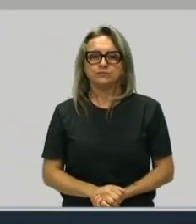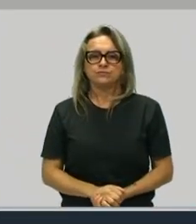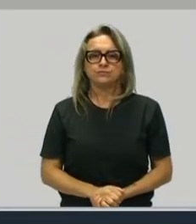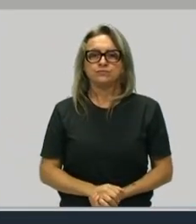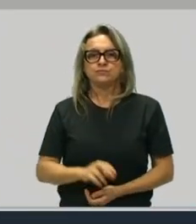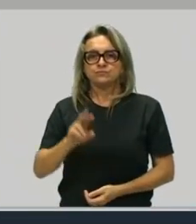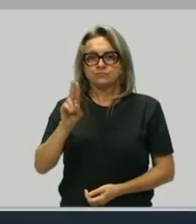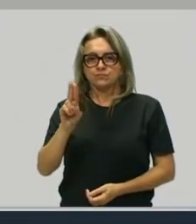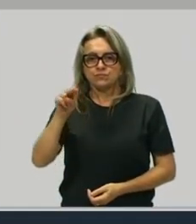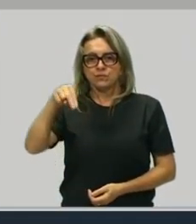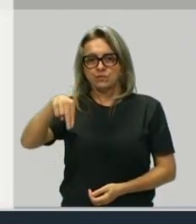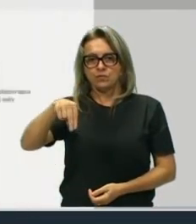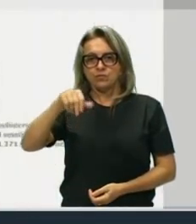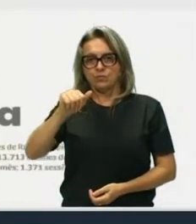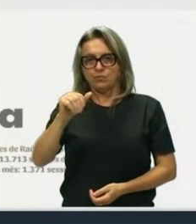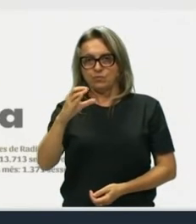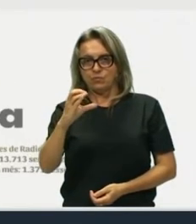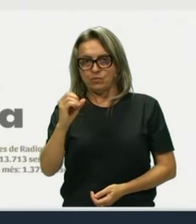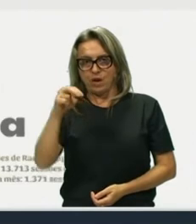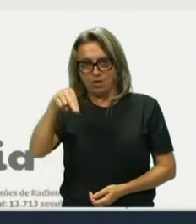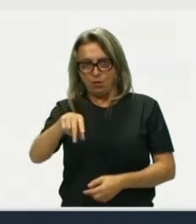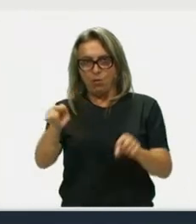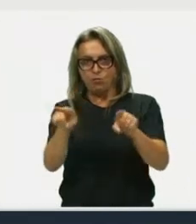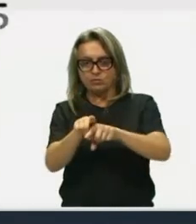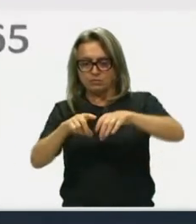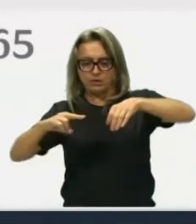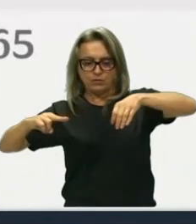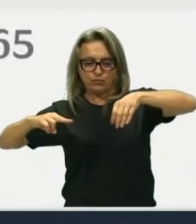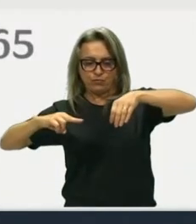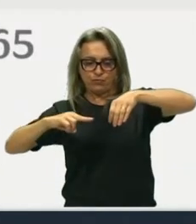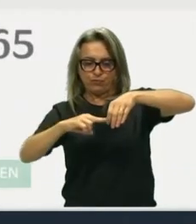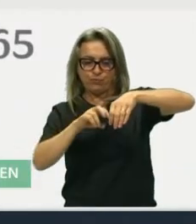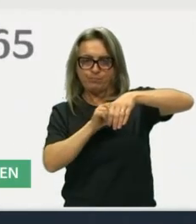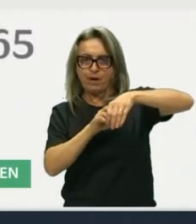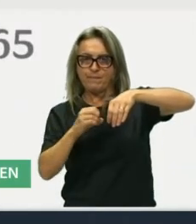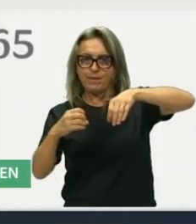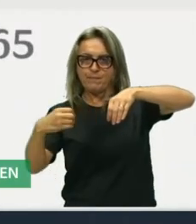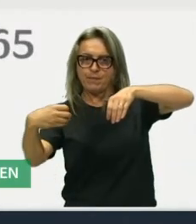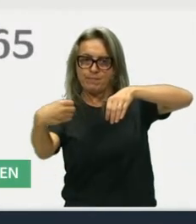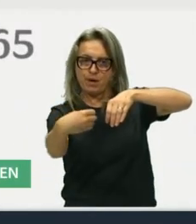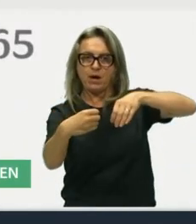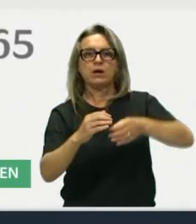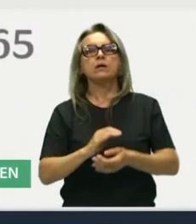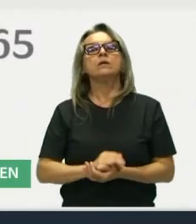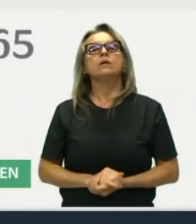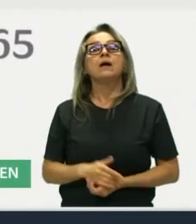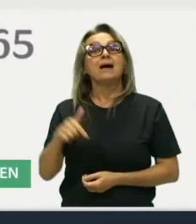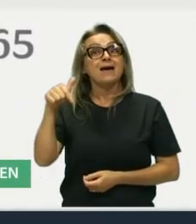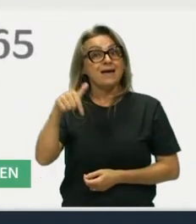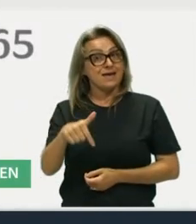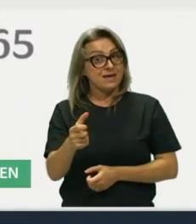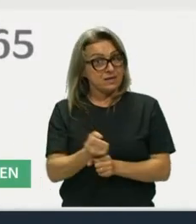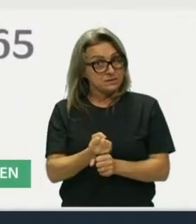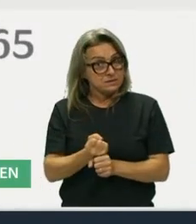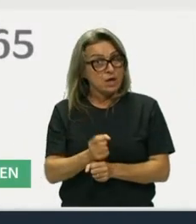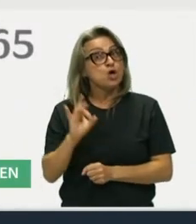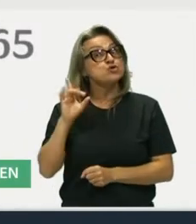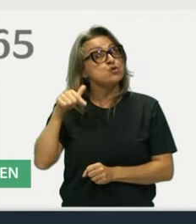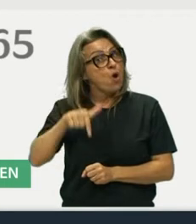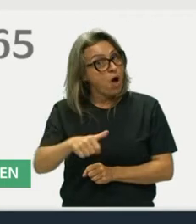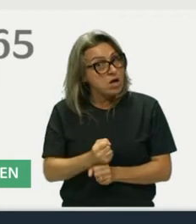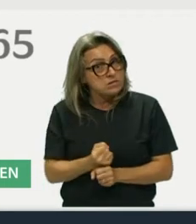A UNACOM e a radioterapia. Então, consultas da UNACOM. Este ano, estou falando só deste